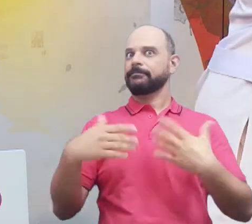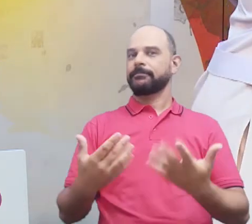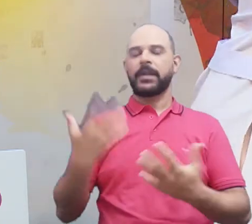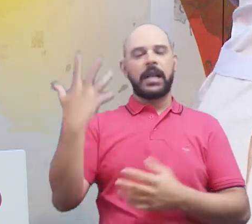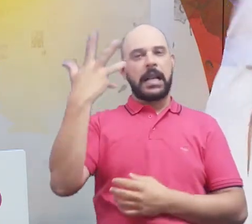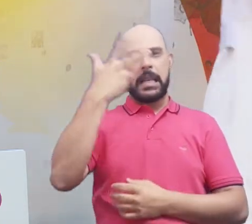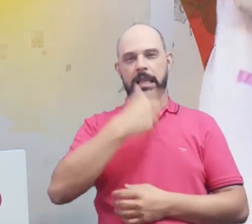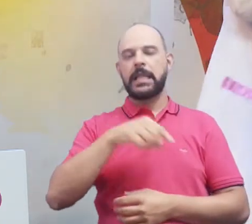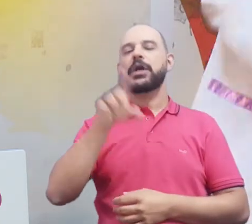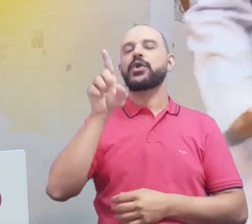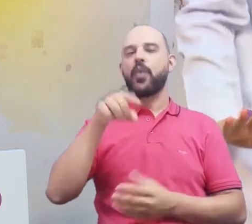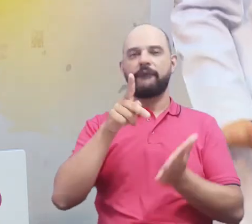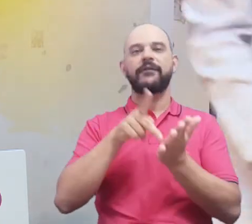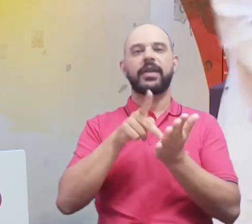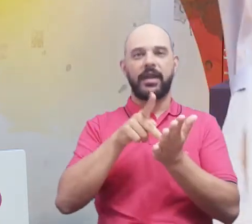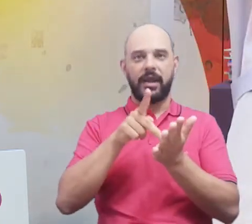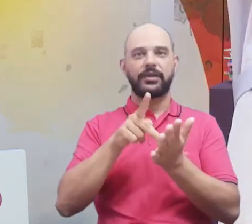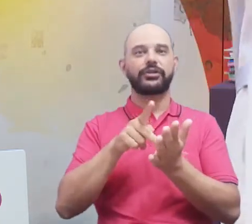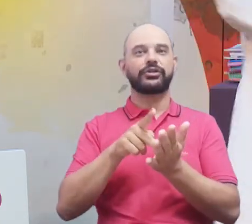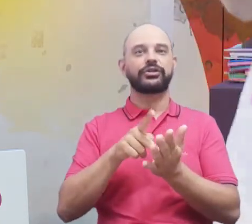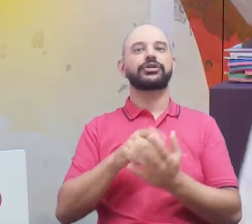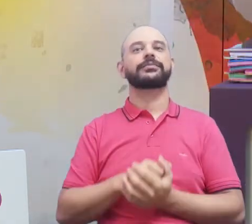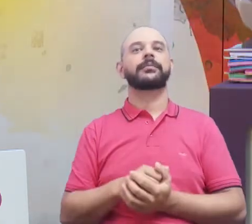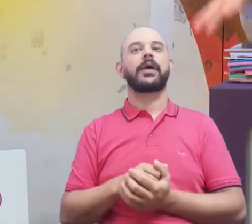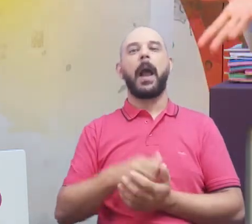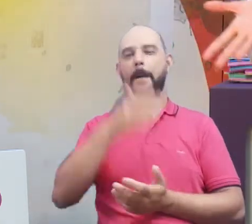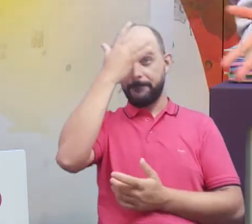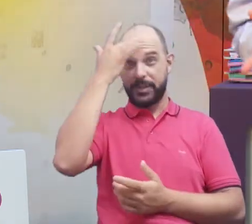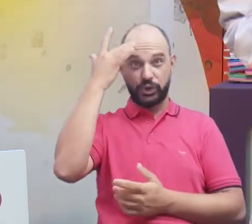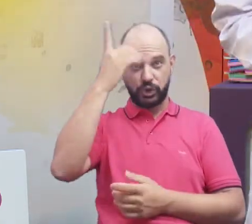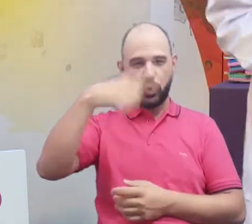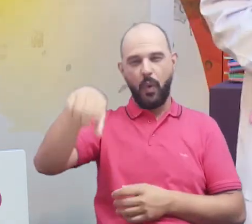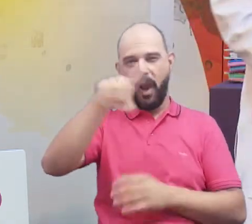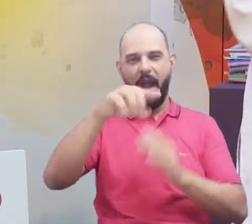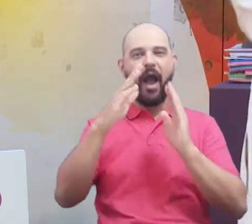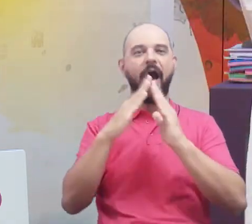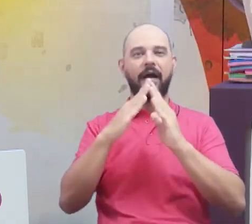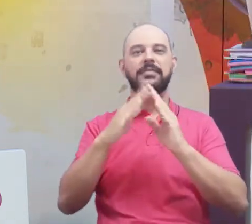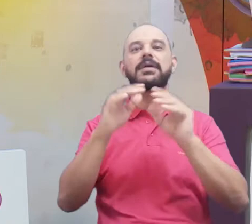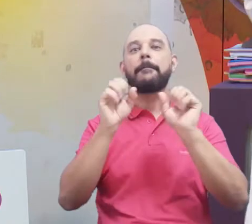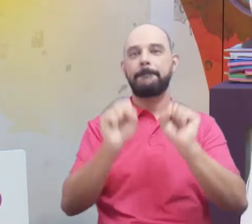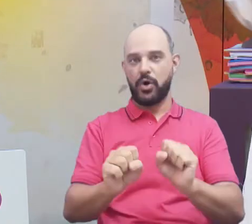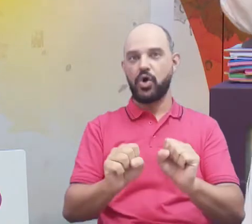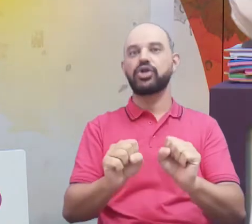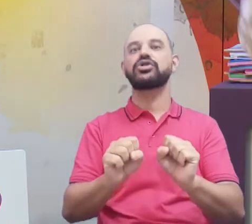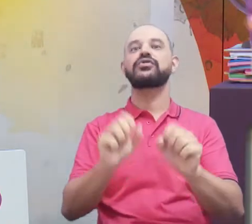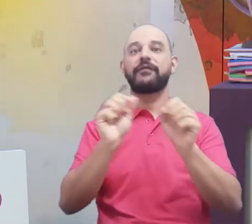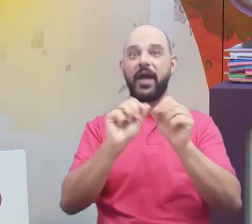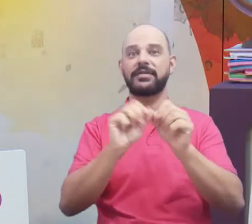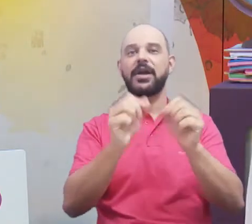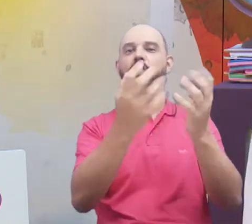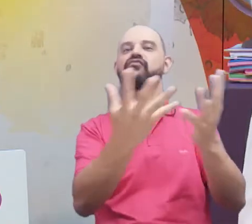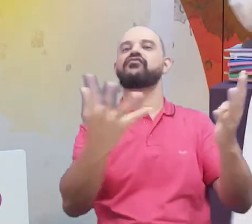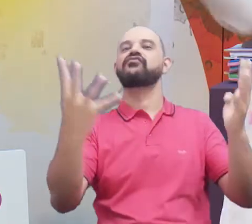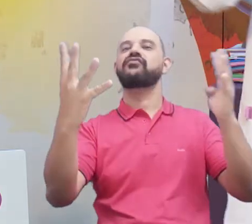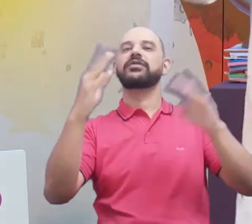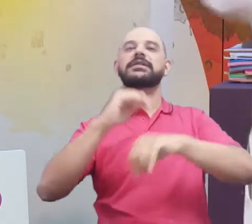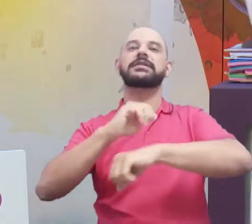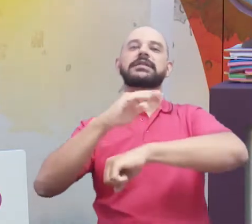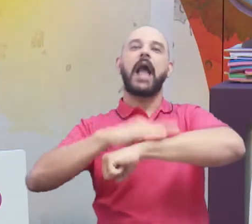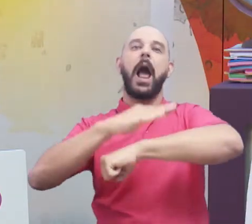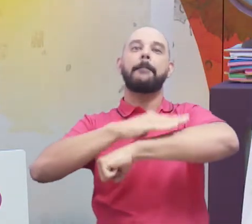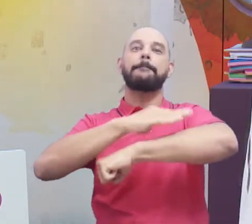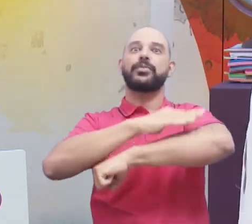Ah, mas vai ser lindo! Dá até pro pessoal de casa aprender a fazer a sua própria orquestra de